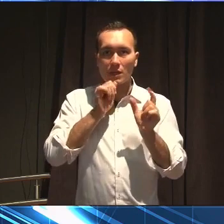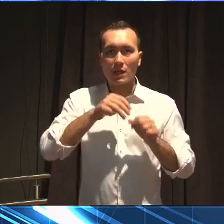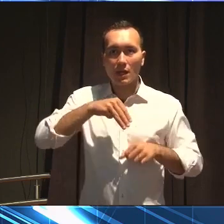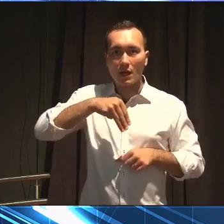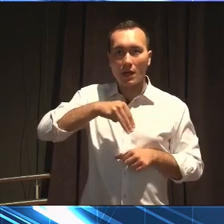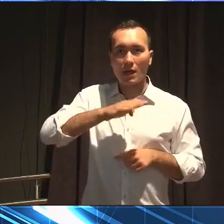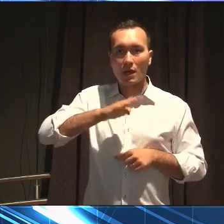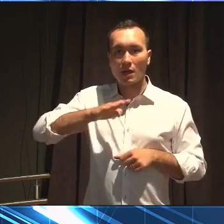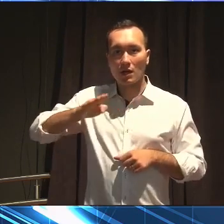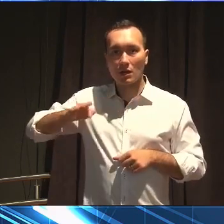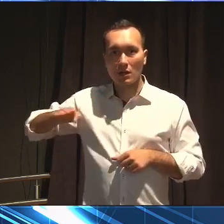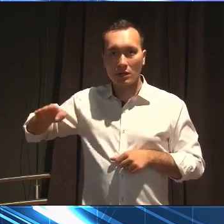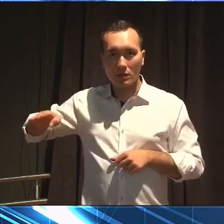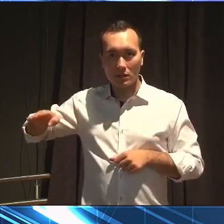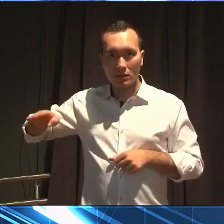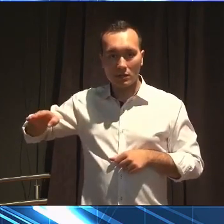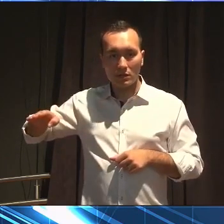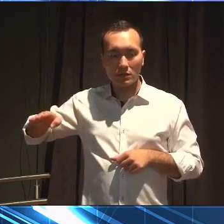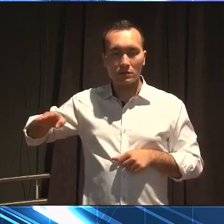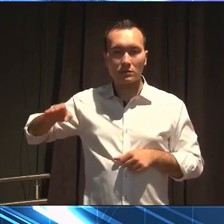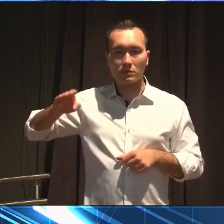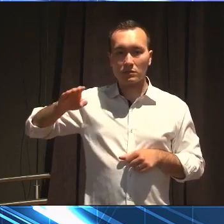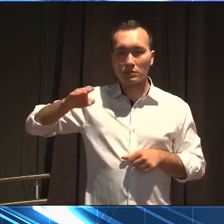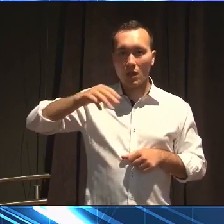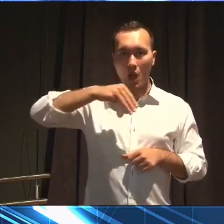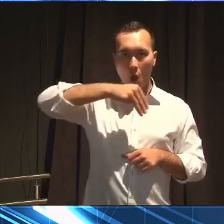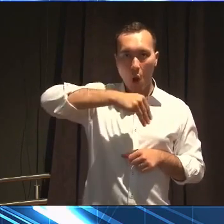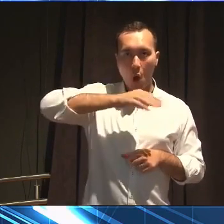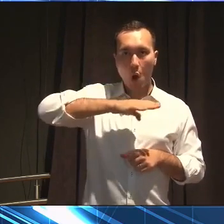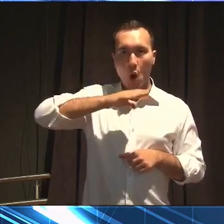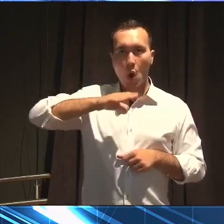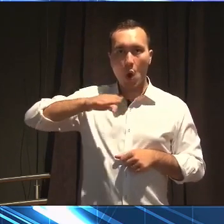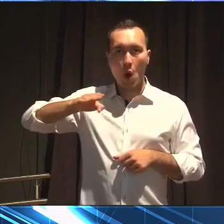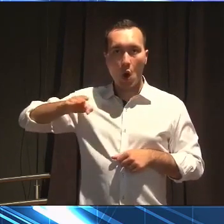Aqui no próximo slide está o QR Code.